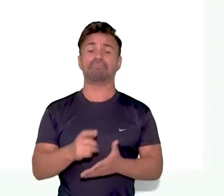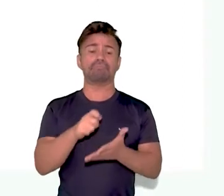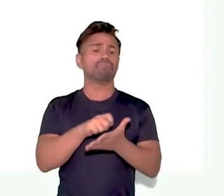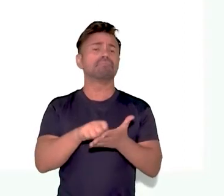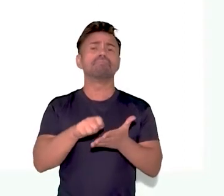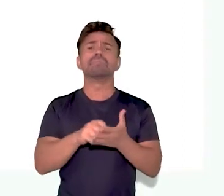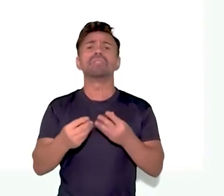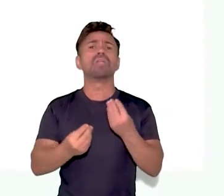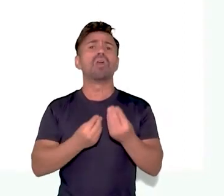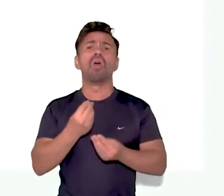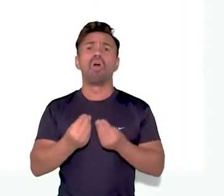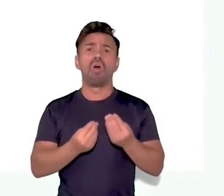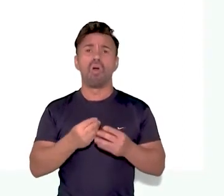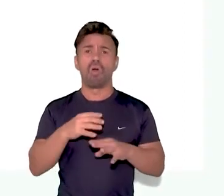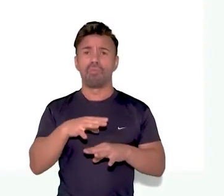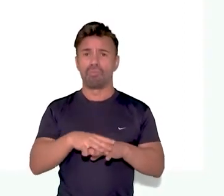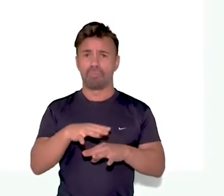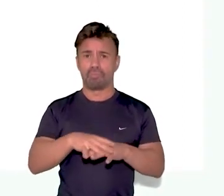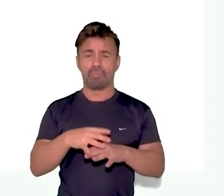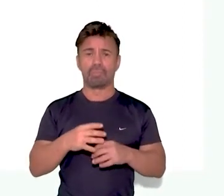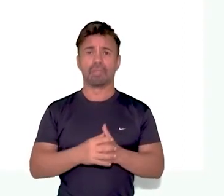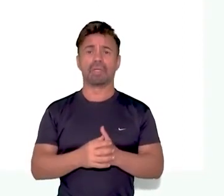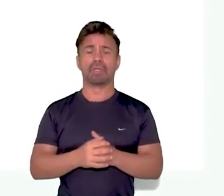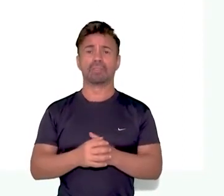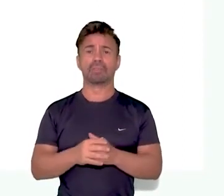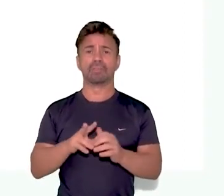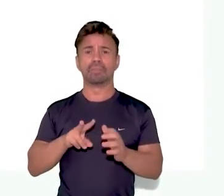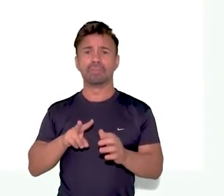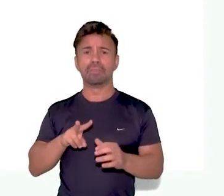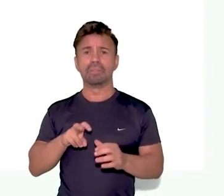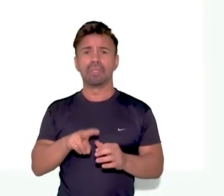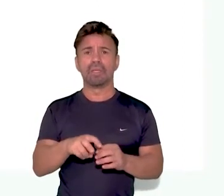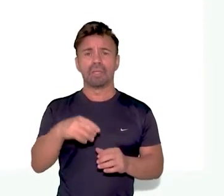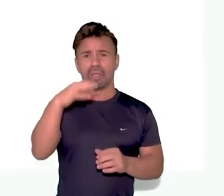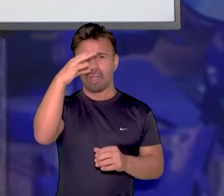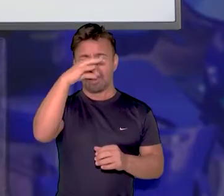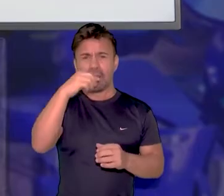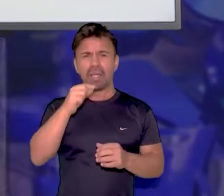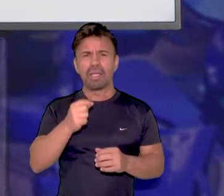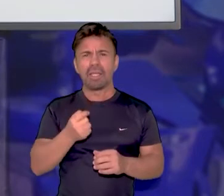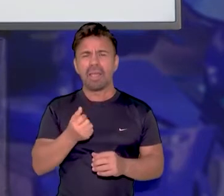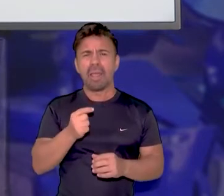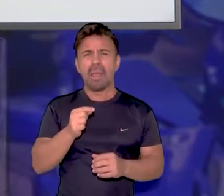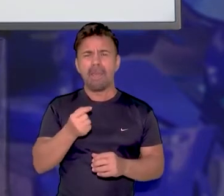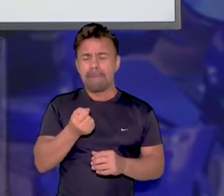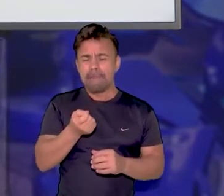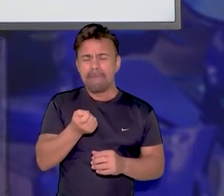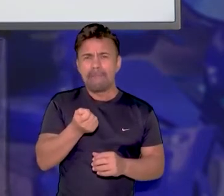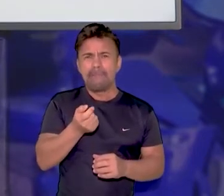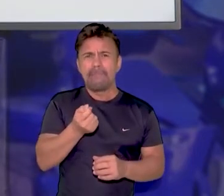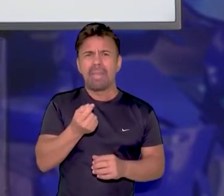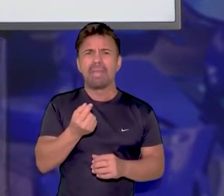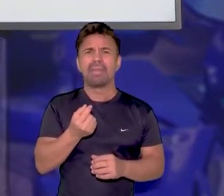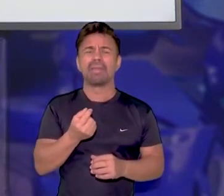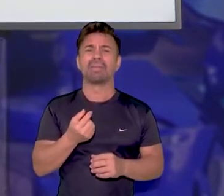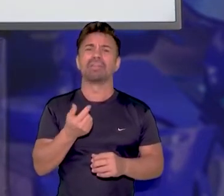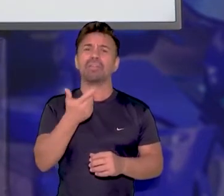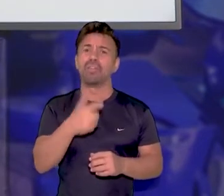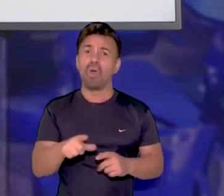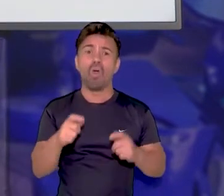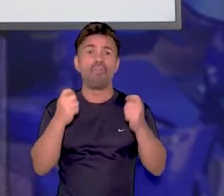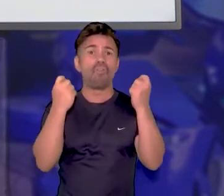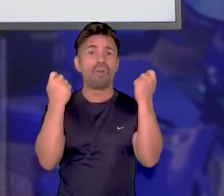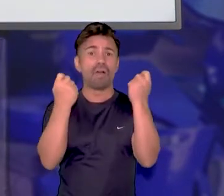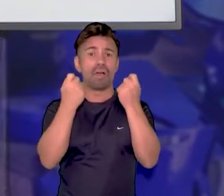científica o diâmetro interno do vírus no influência em milímetros é mais uma vez caro aluno